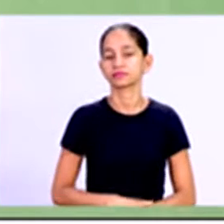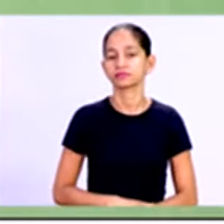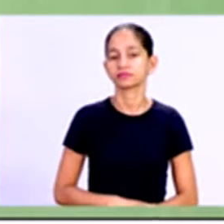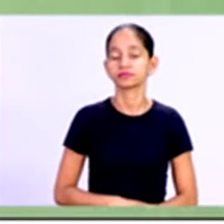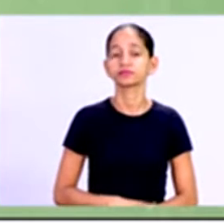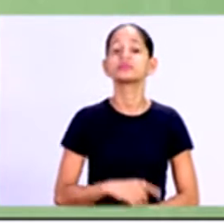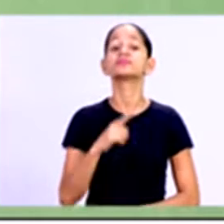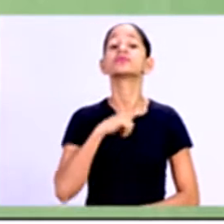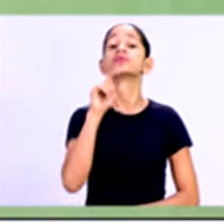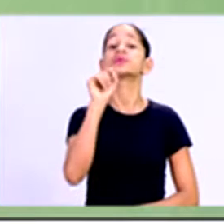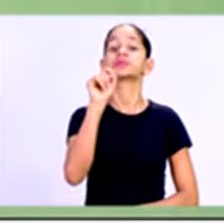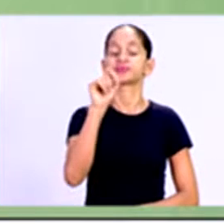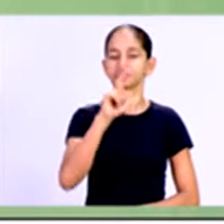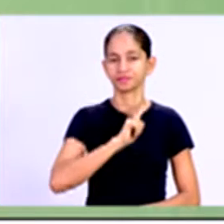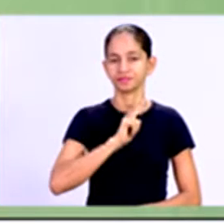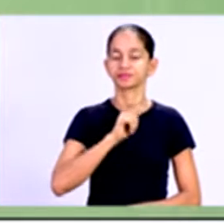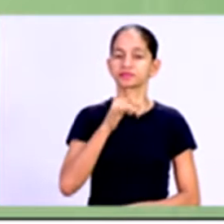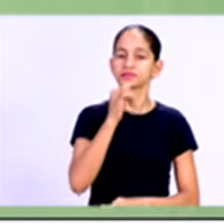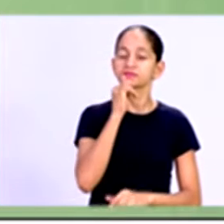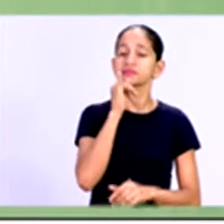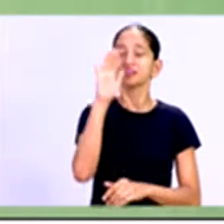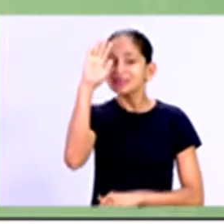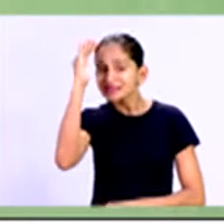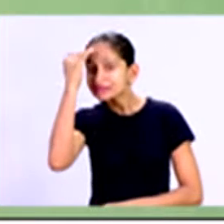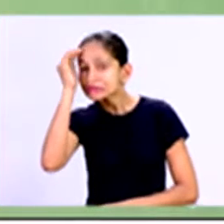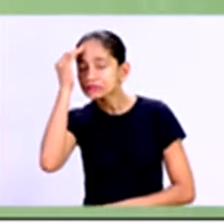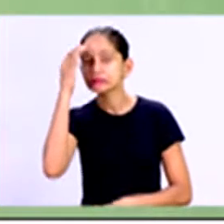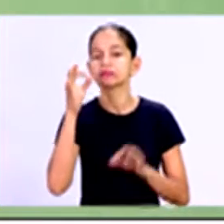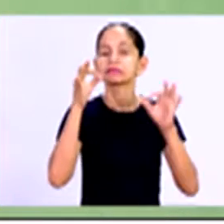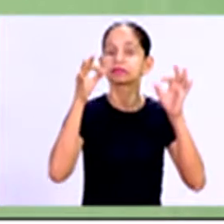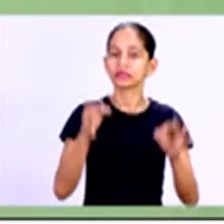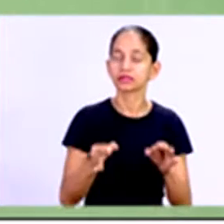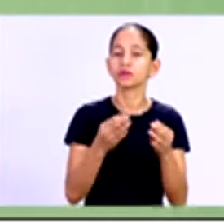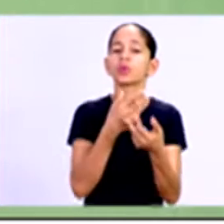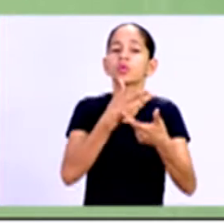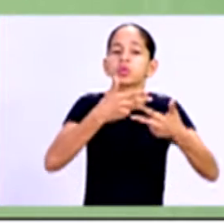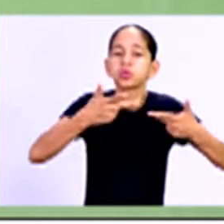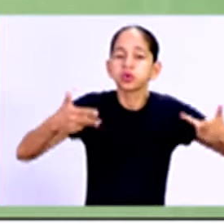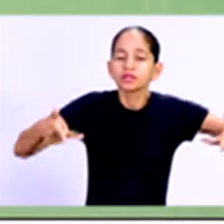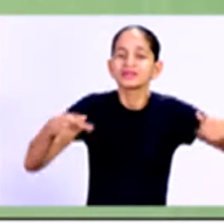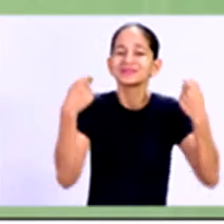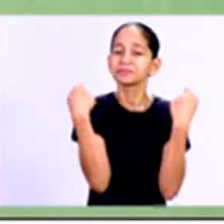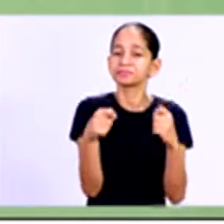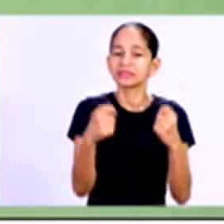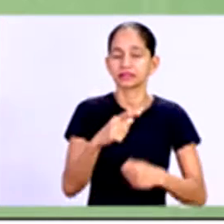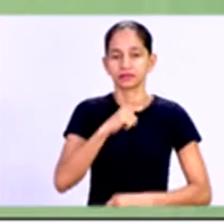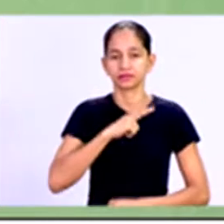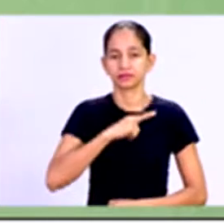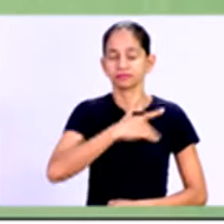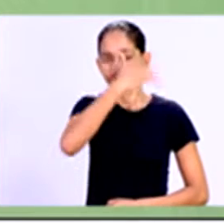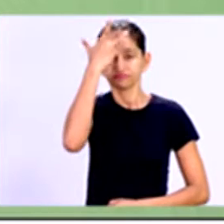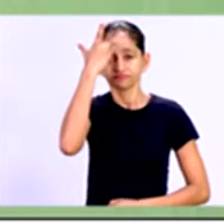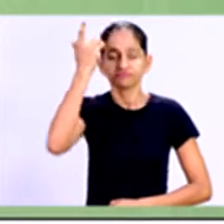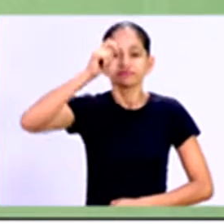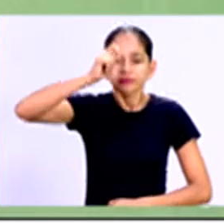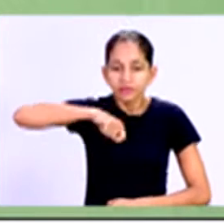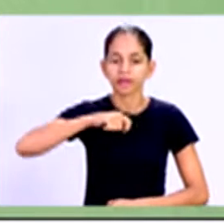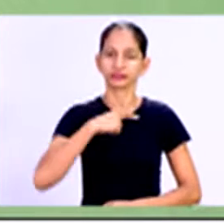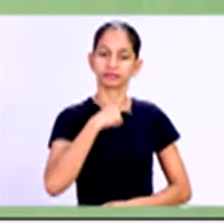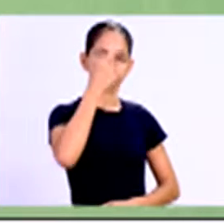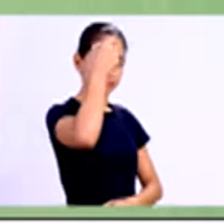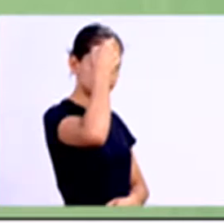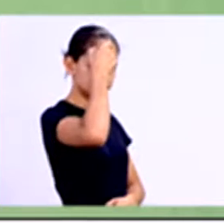Nossos objetivos são hoje entender os elementos necessários para que a pessoa possa ser considerada